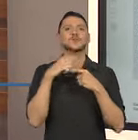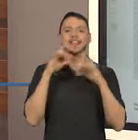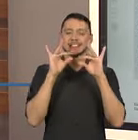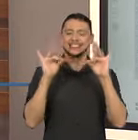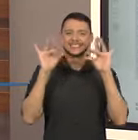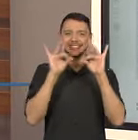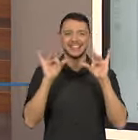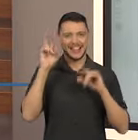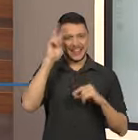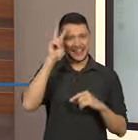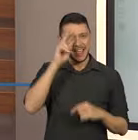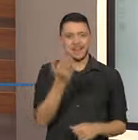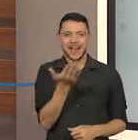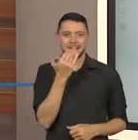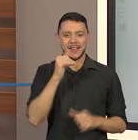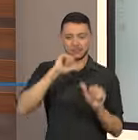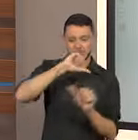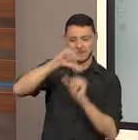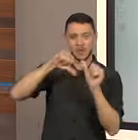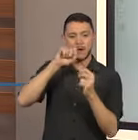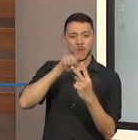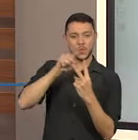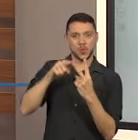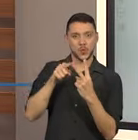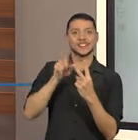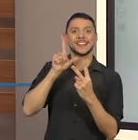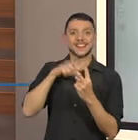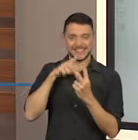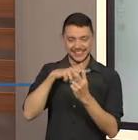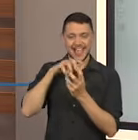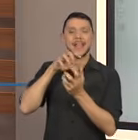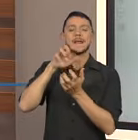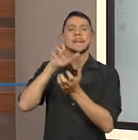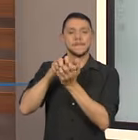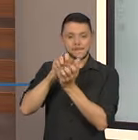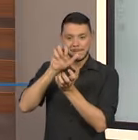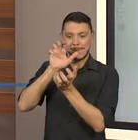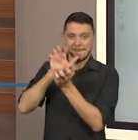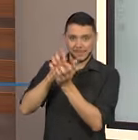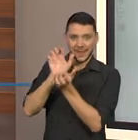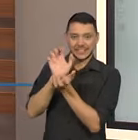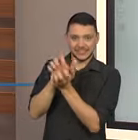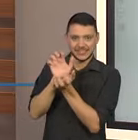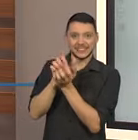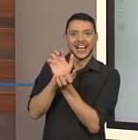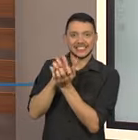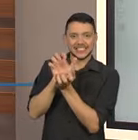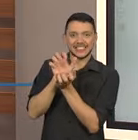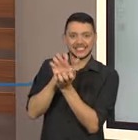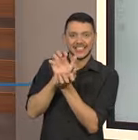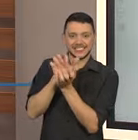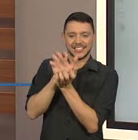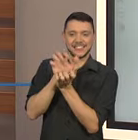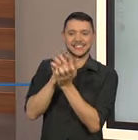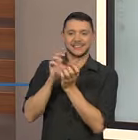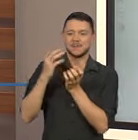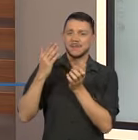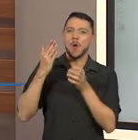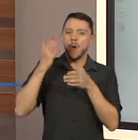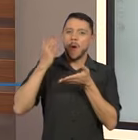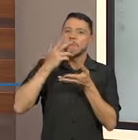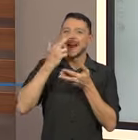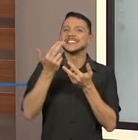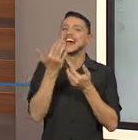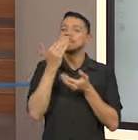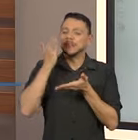alimentos passam por duas transformações? A mecânica e a química. Mecânica, os dentes. Corta o alimento. O dente da frente,